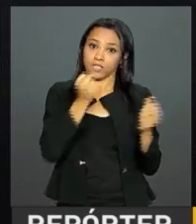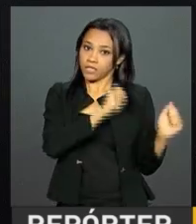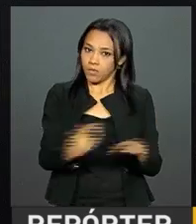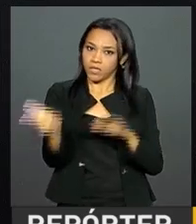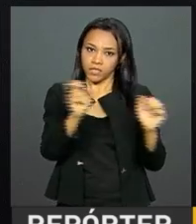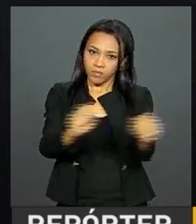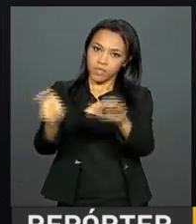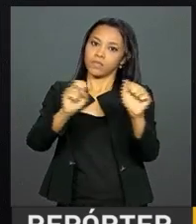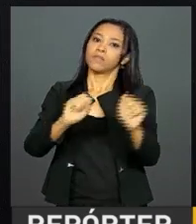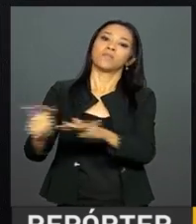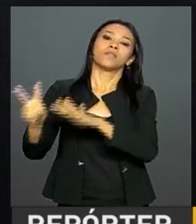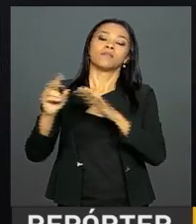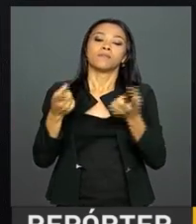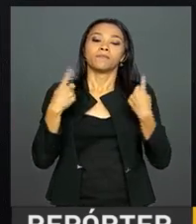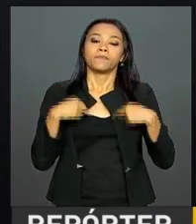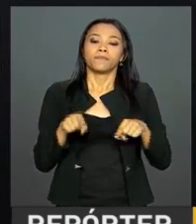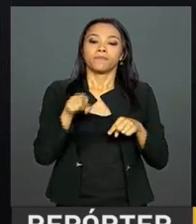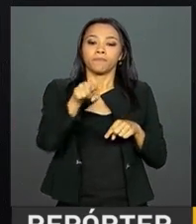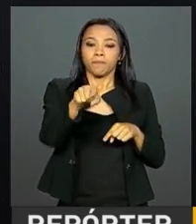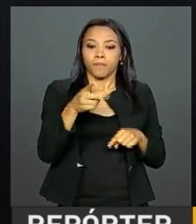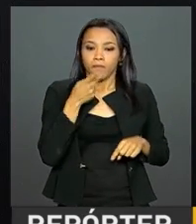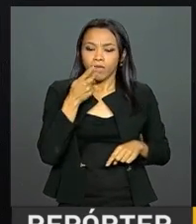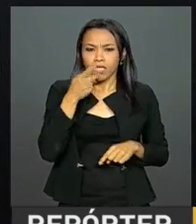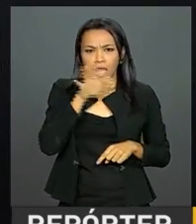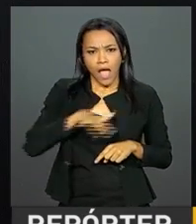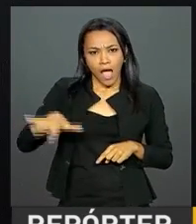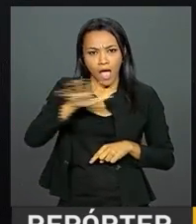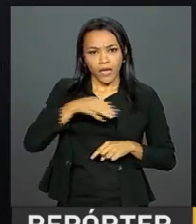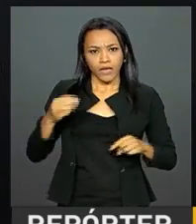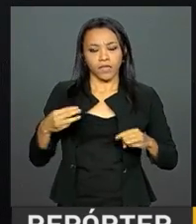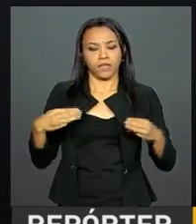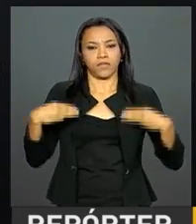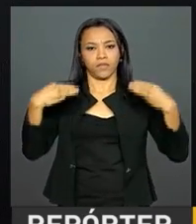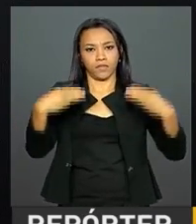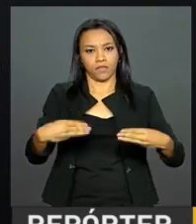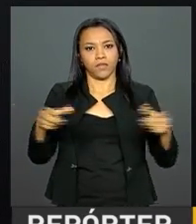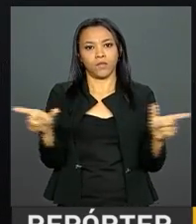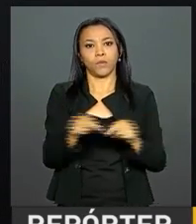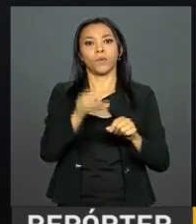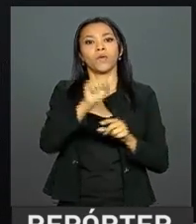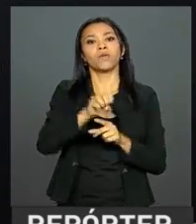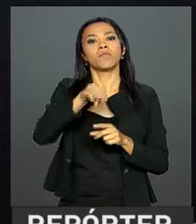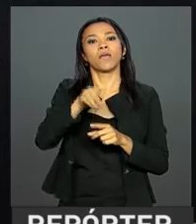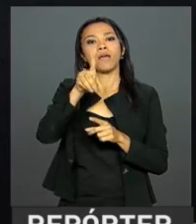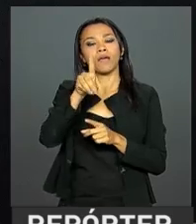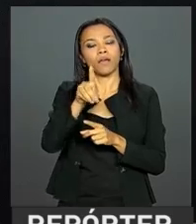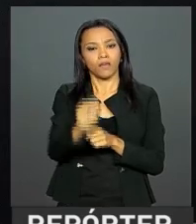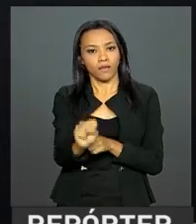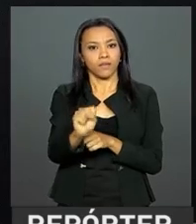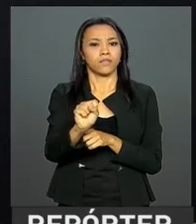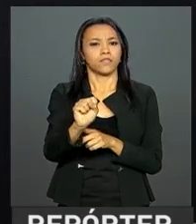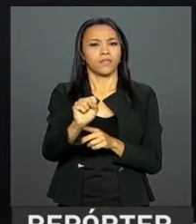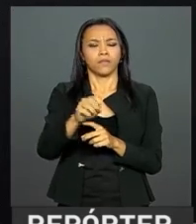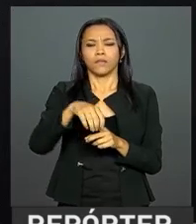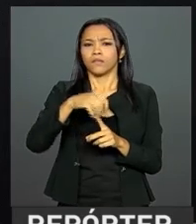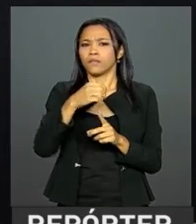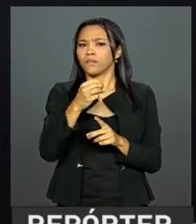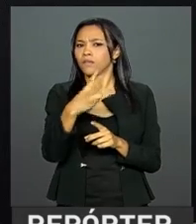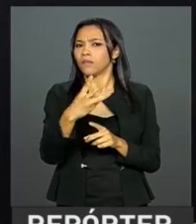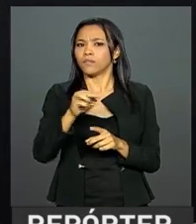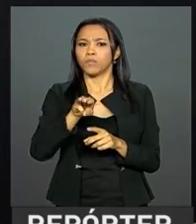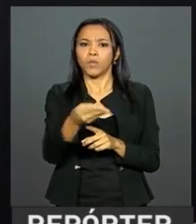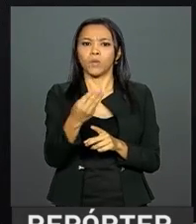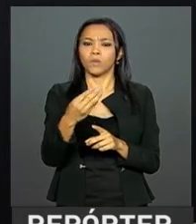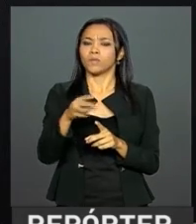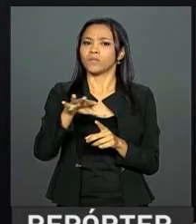que toda a estrutura do ministério toda a área de assistência social fazia 3 milhões me 4 milhões de visitas por ano